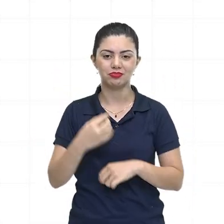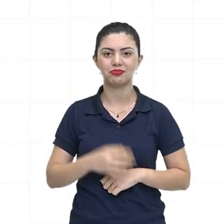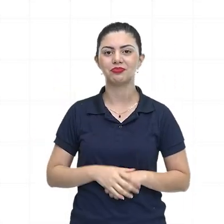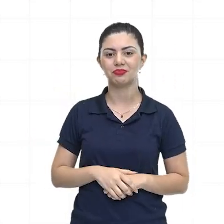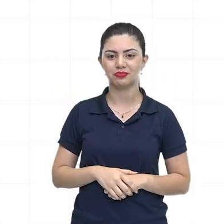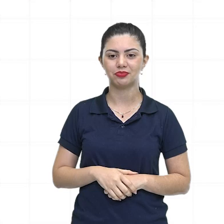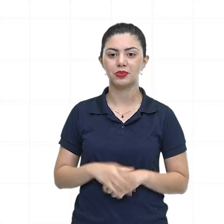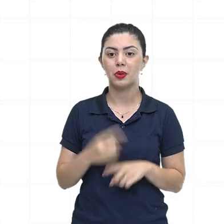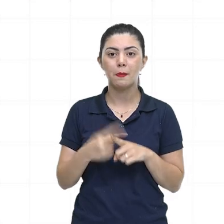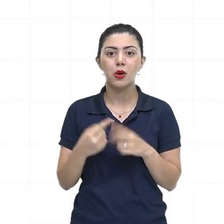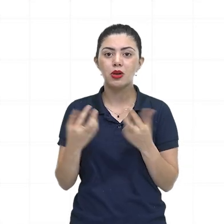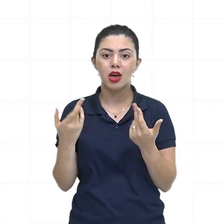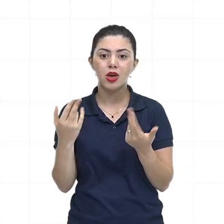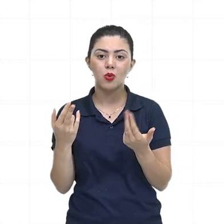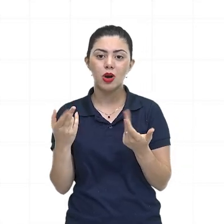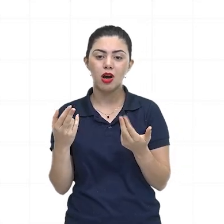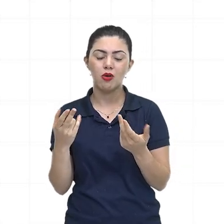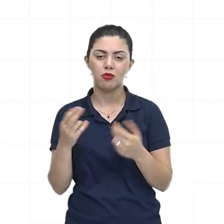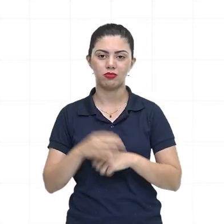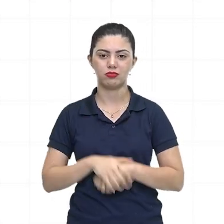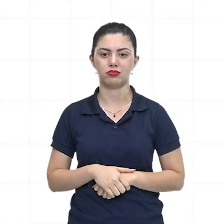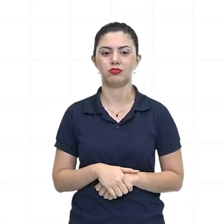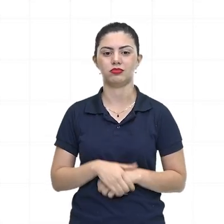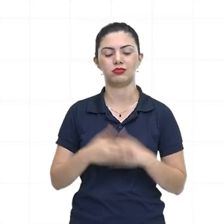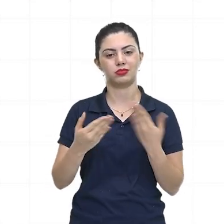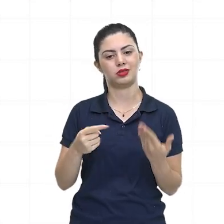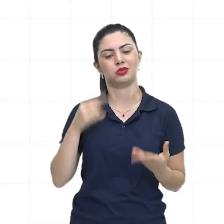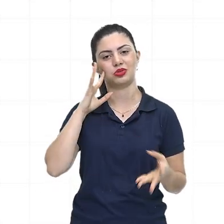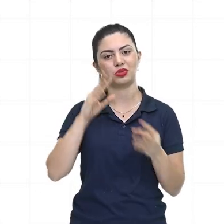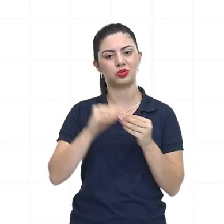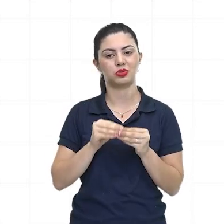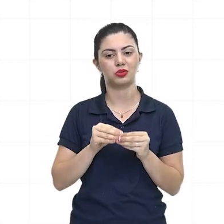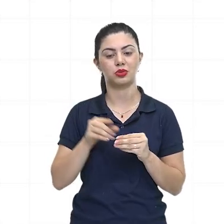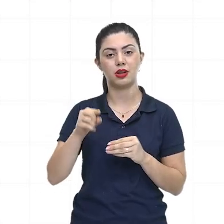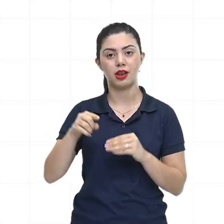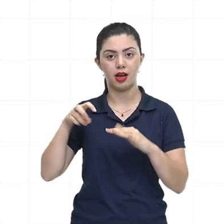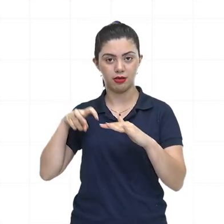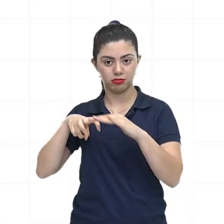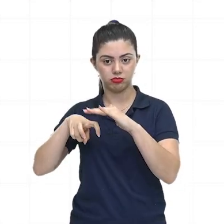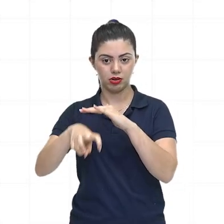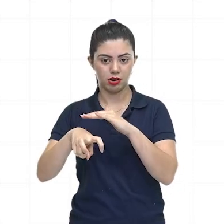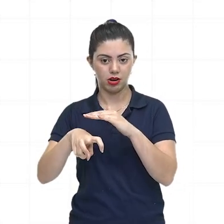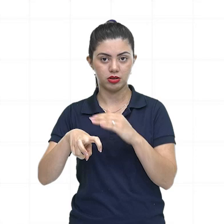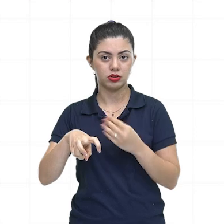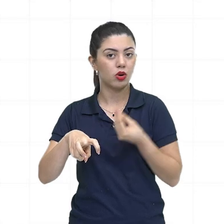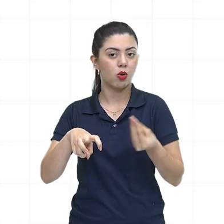ó. Ou seja, a nossa garagem, ela mede o quê?